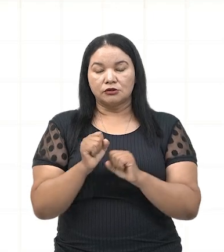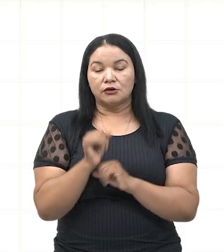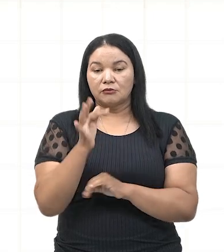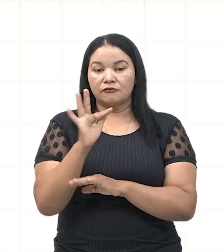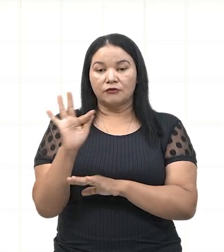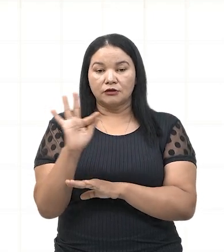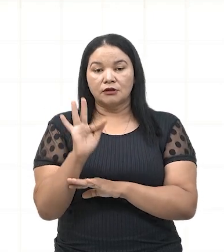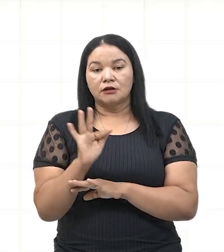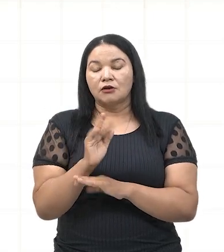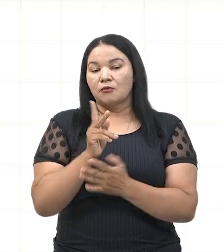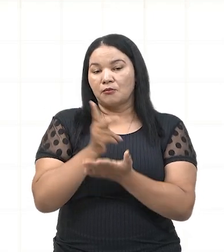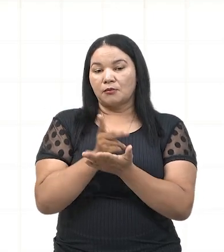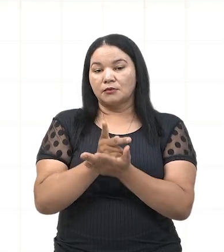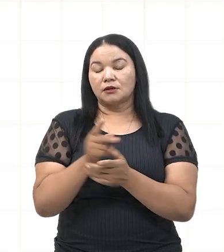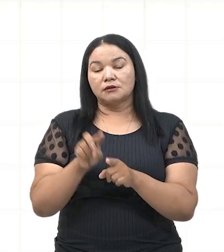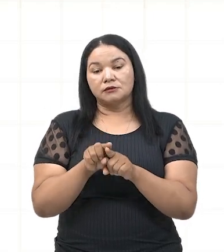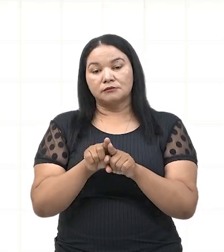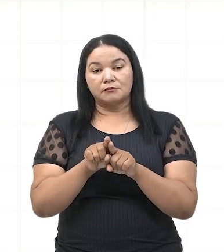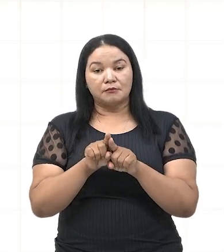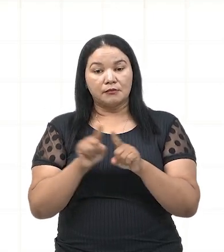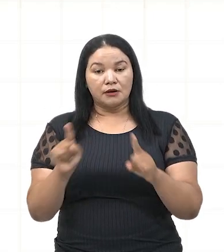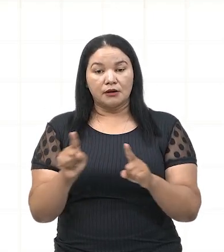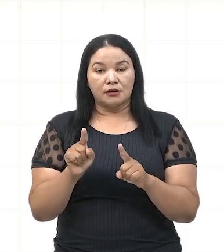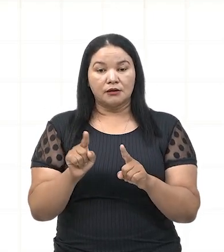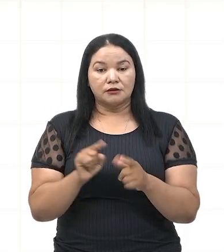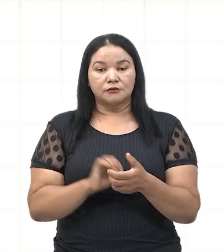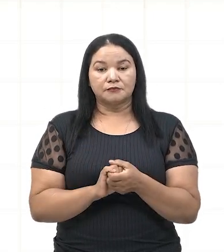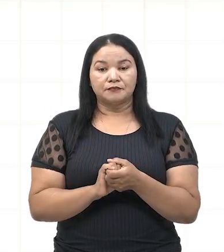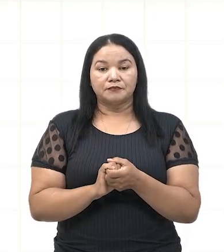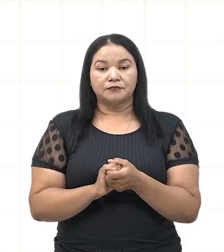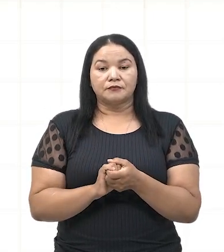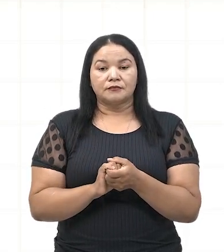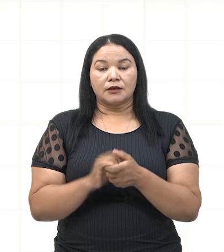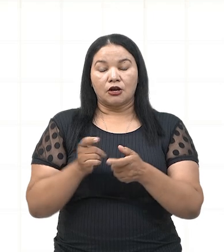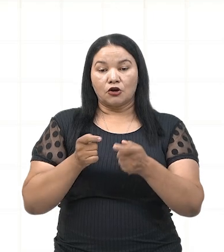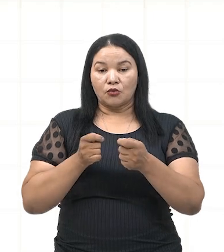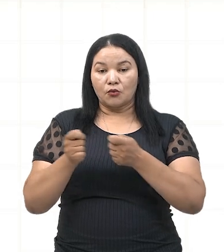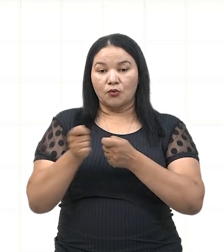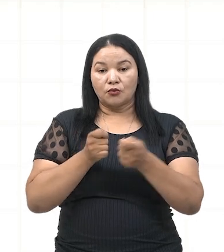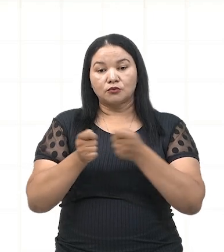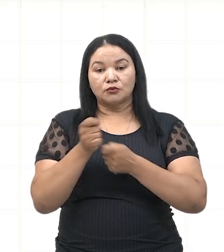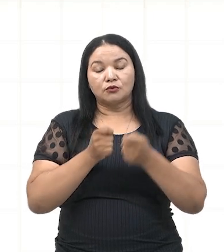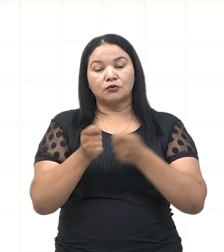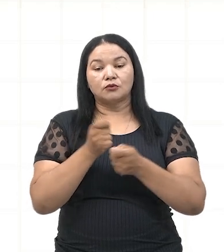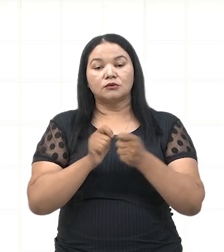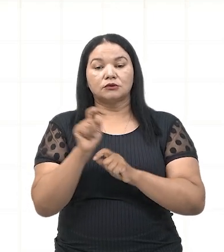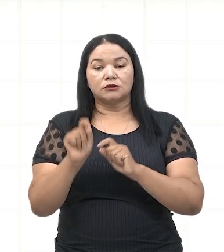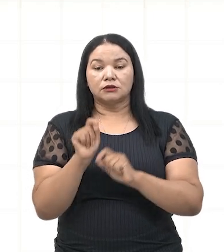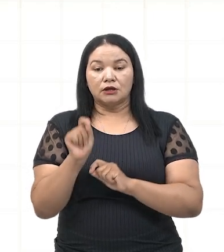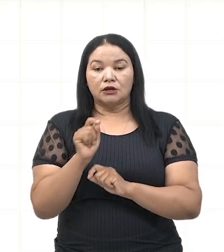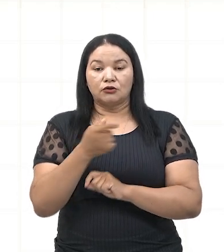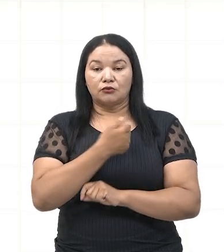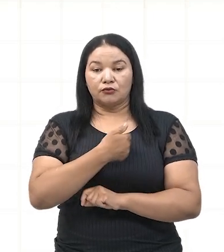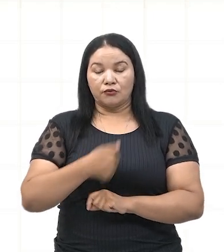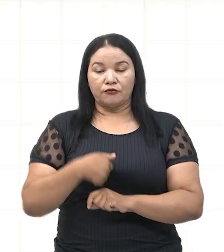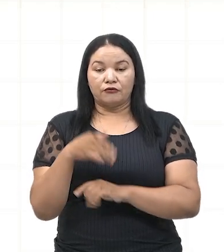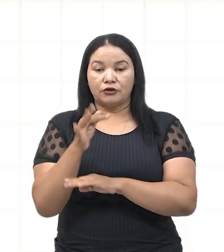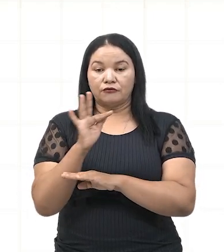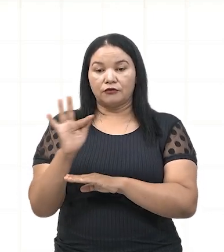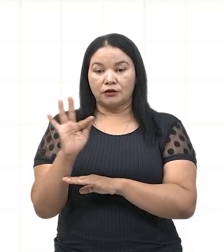mantido, mas, olha só, com forte controle de quem? Do governo